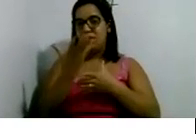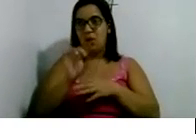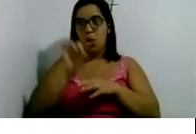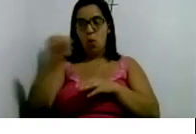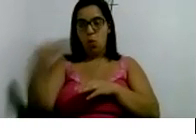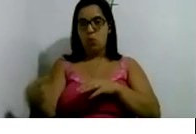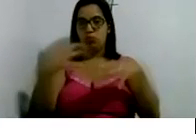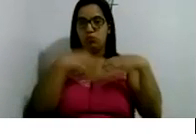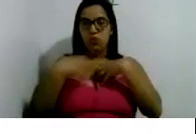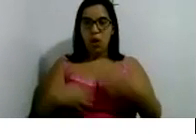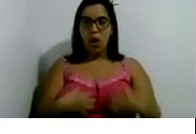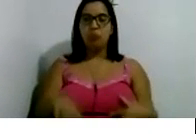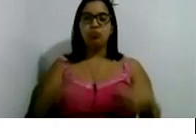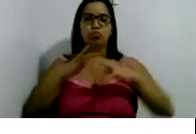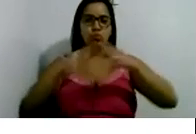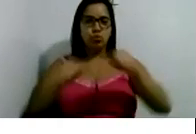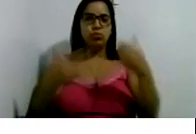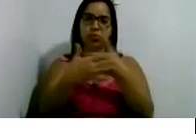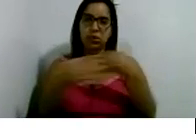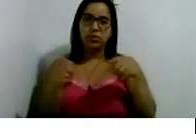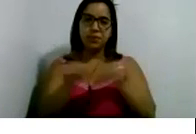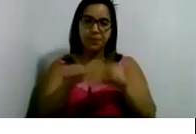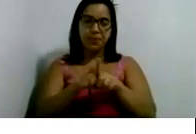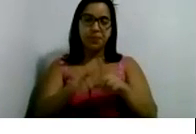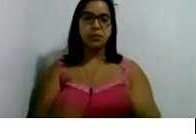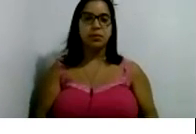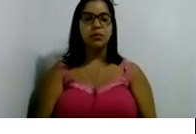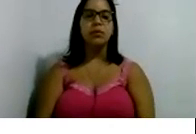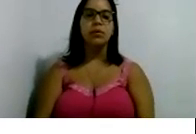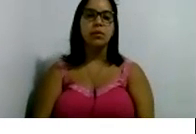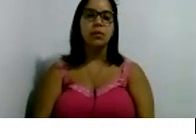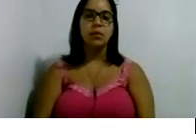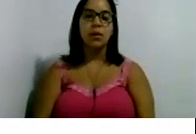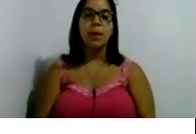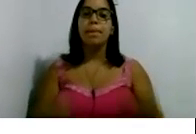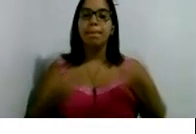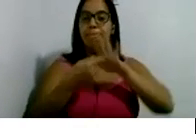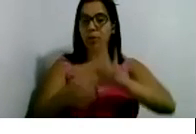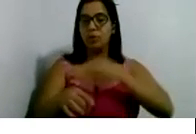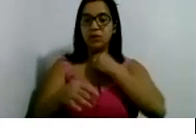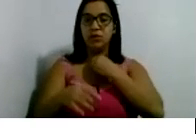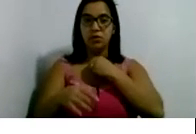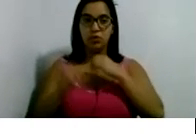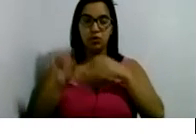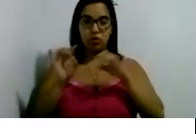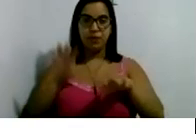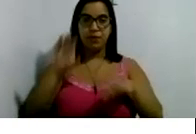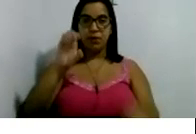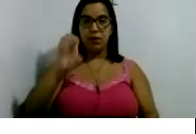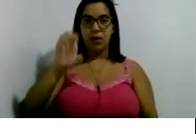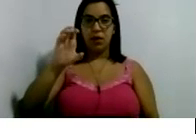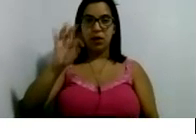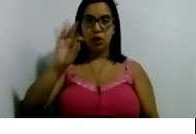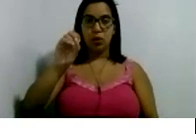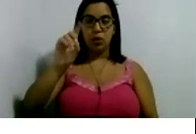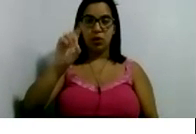nossos órgãos e tecidos. Então, aqui só mostrando, a gente tem a camada do ectoderma, que é a